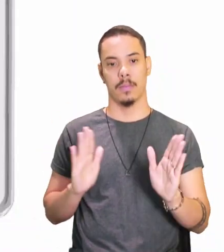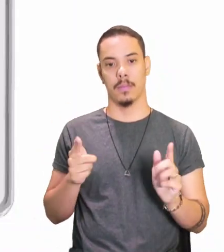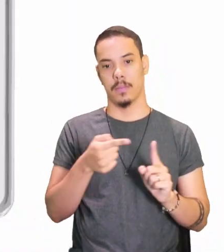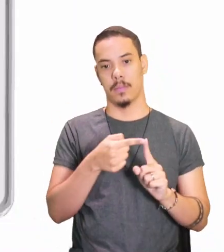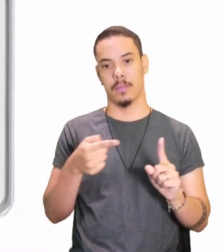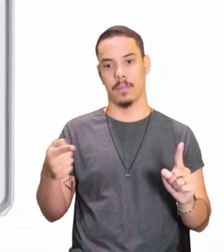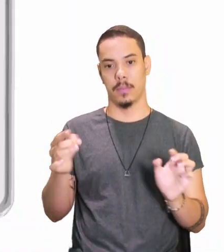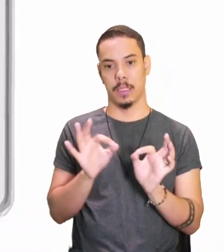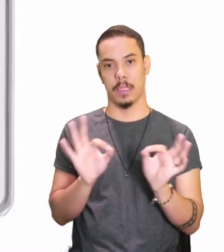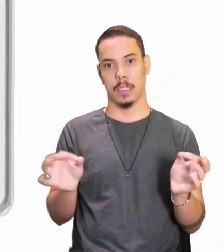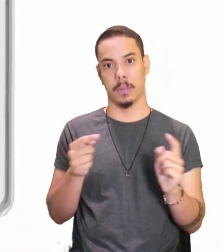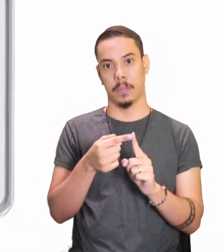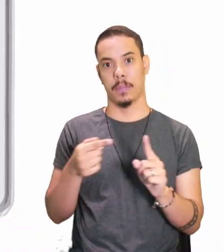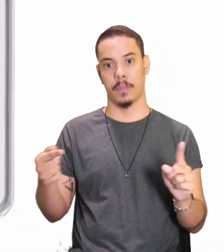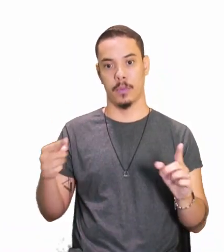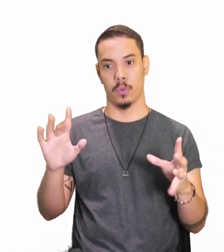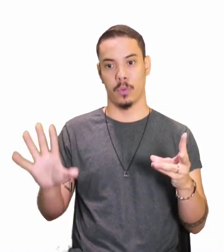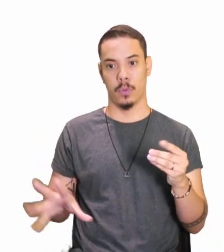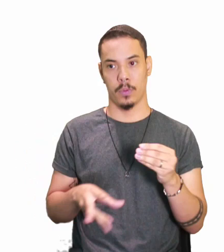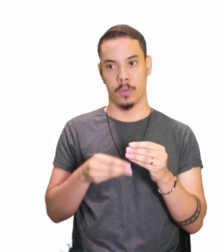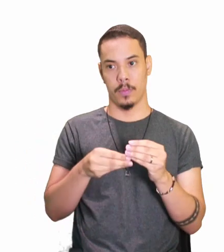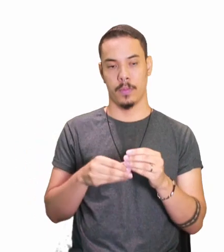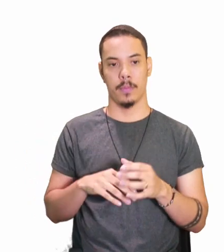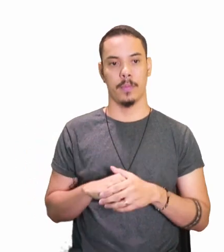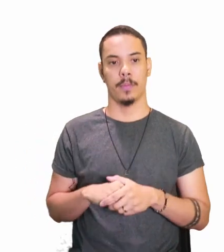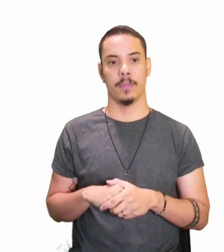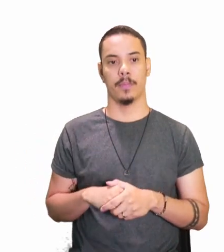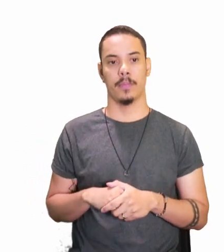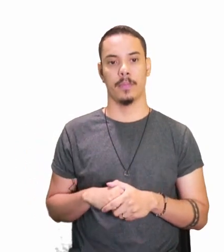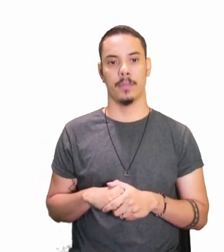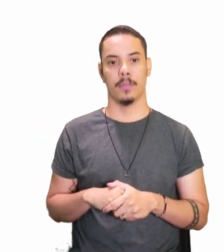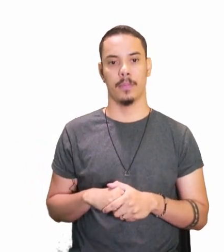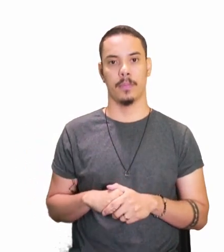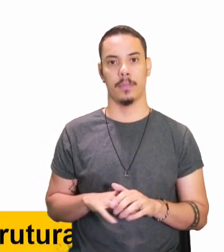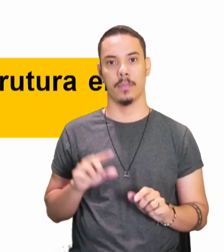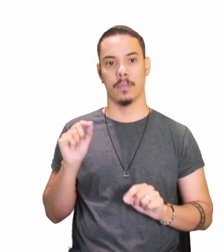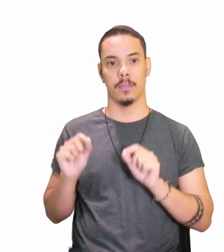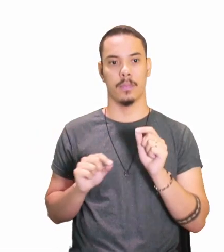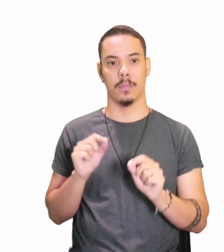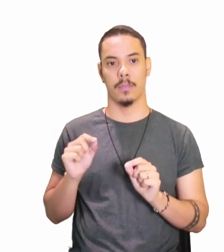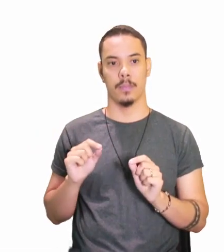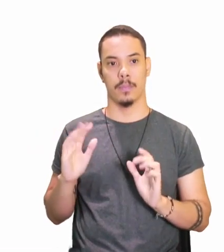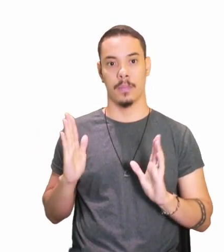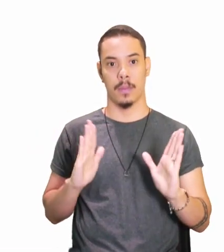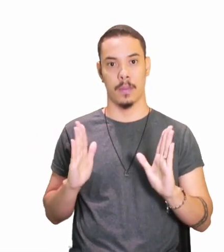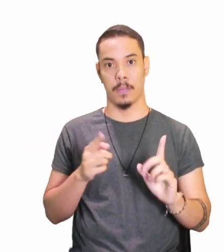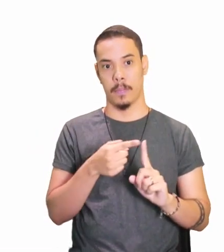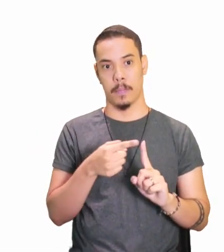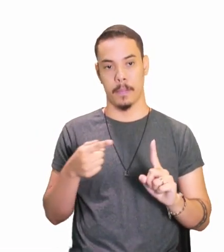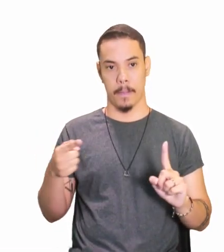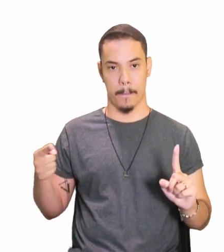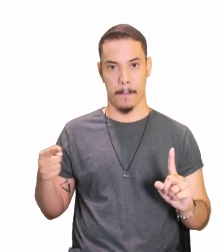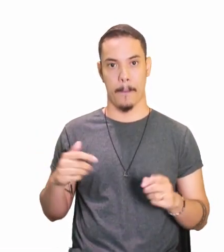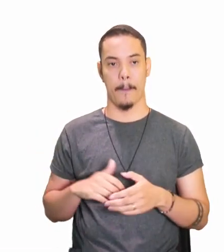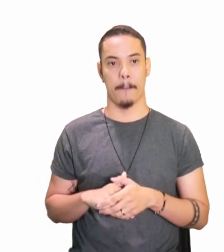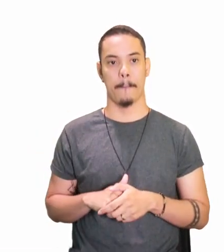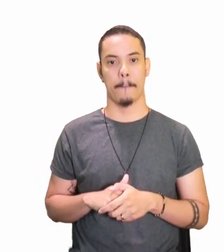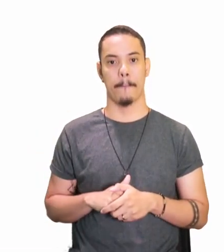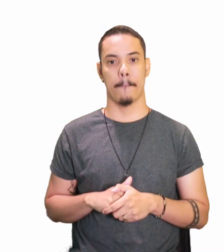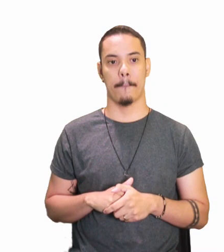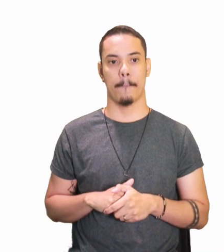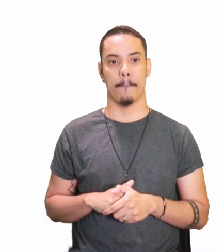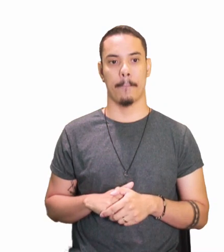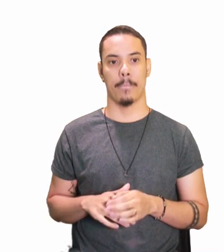período composto. Olha só, o que é um período, né? Então, aqui vamos